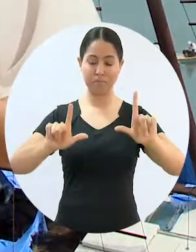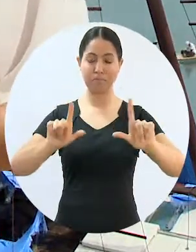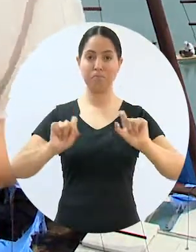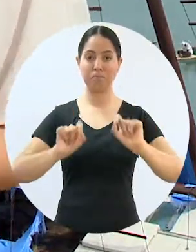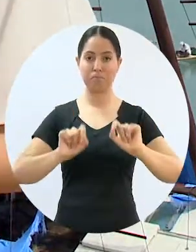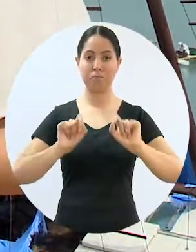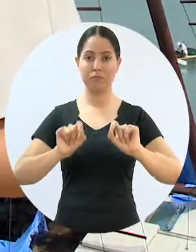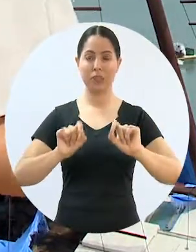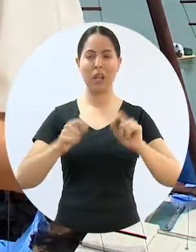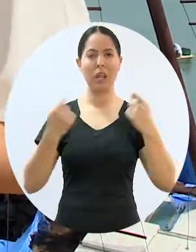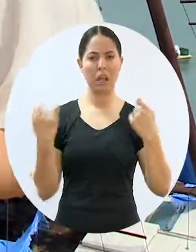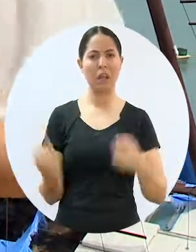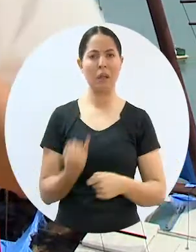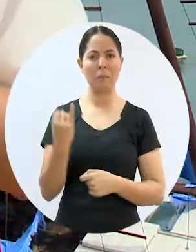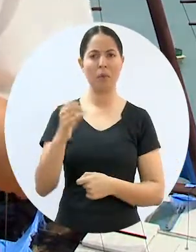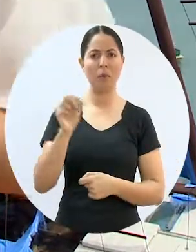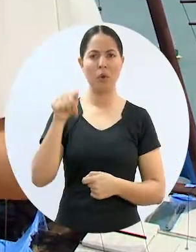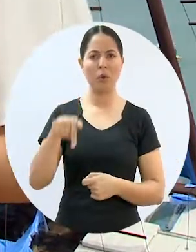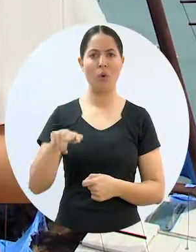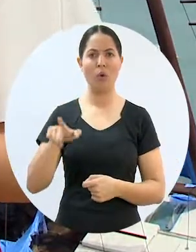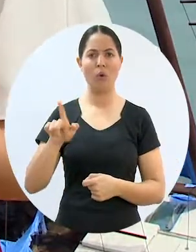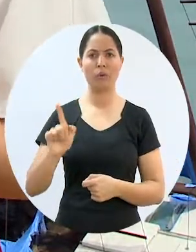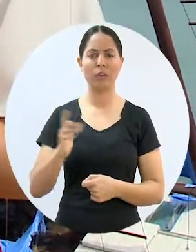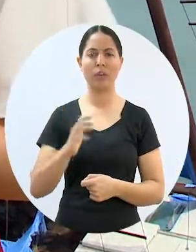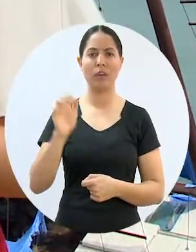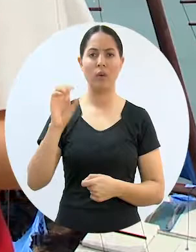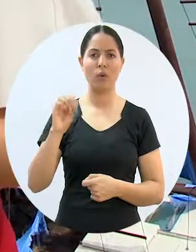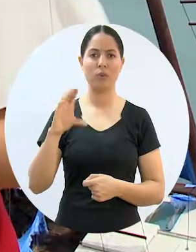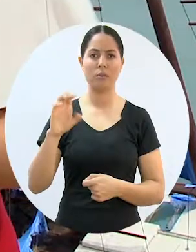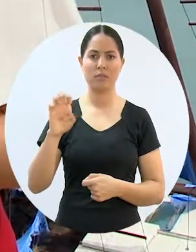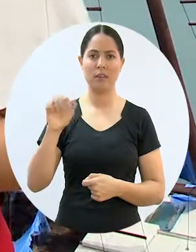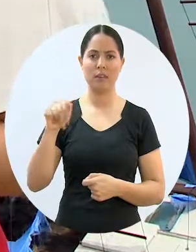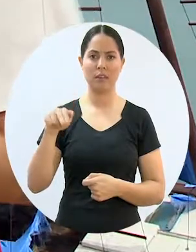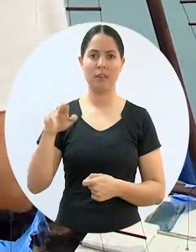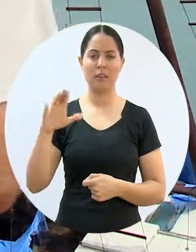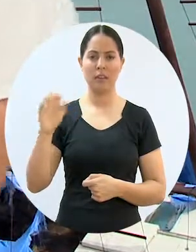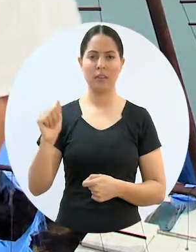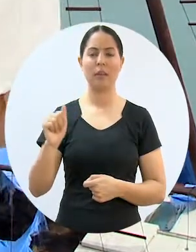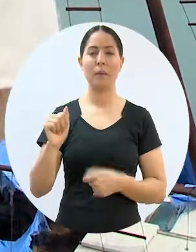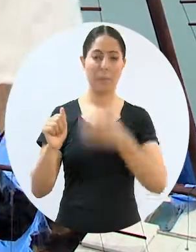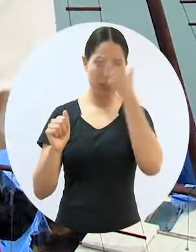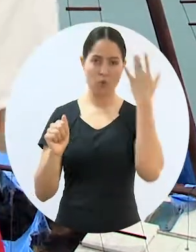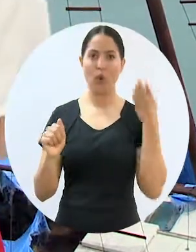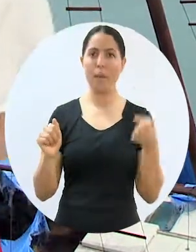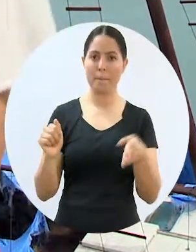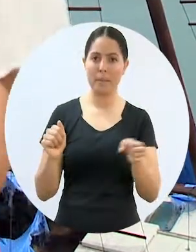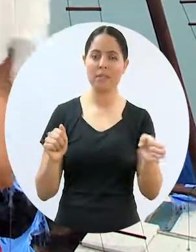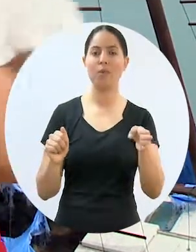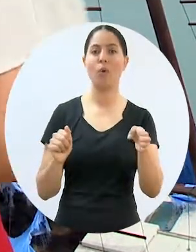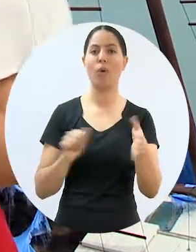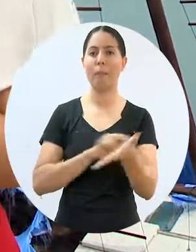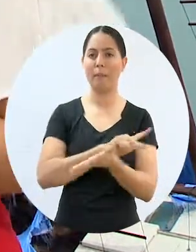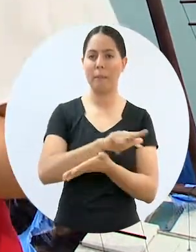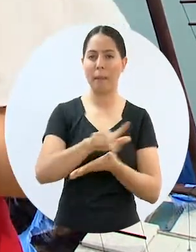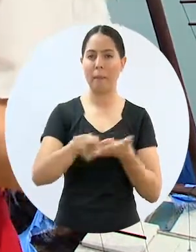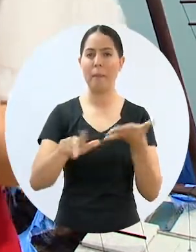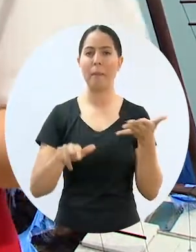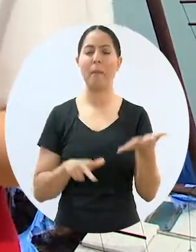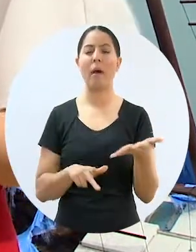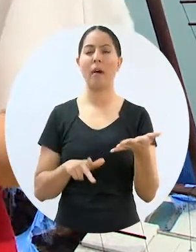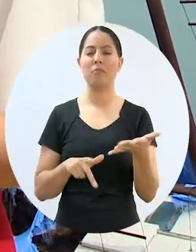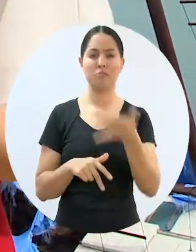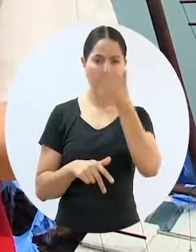aí de ONGs, como a ONG Oceânica aqui no Rio Grande do Norte, com os pescadores, com o Ministério Público, com a